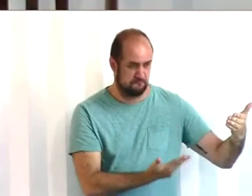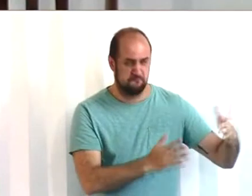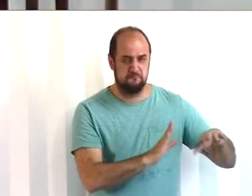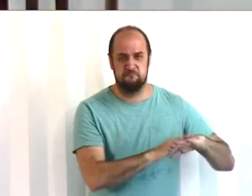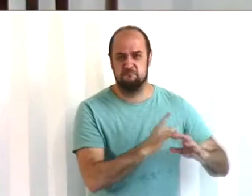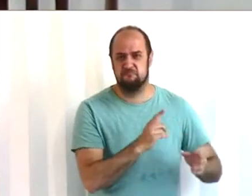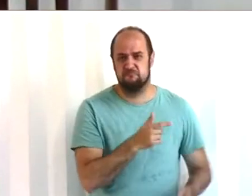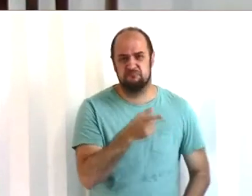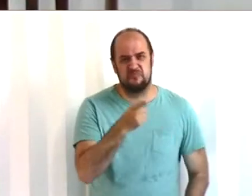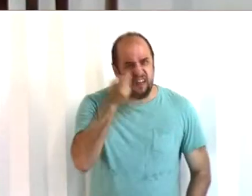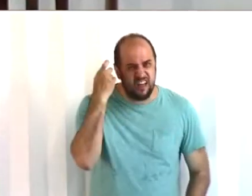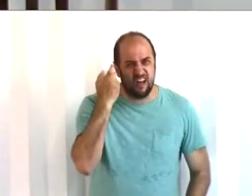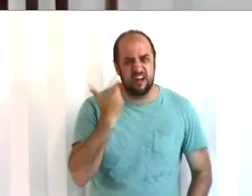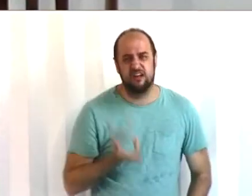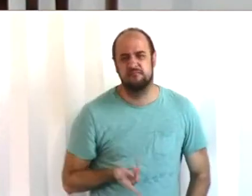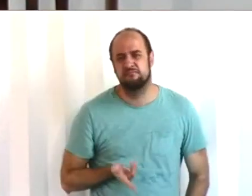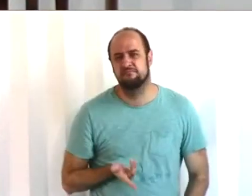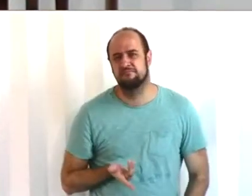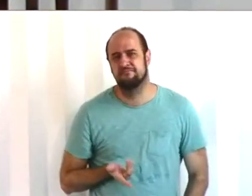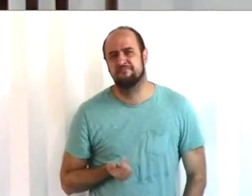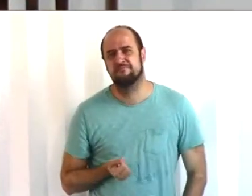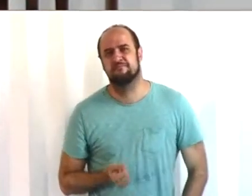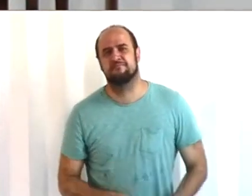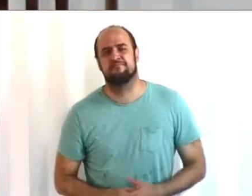mais buscados na internet?